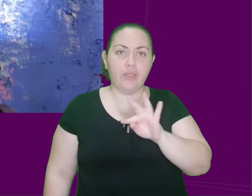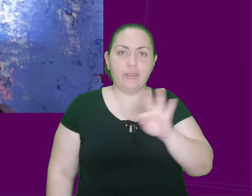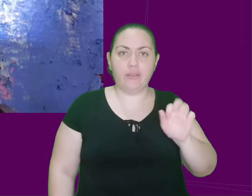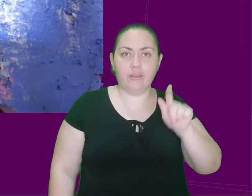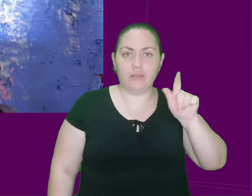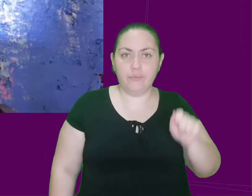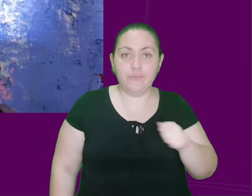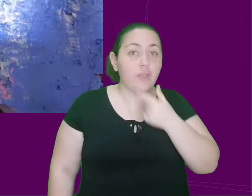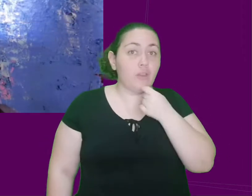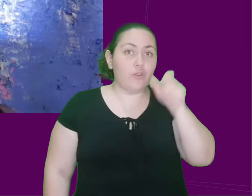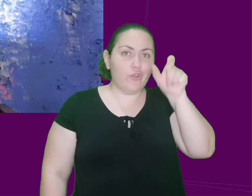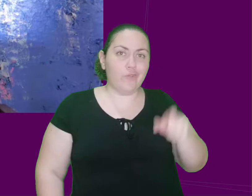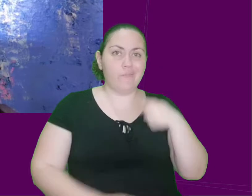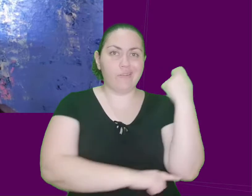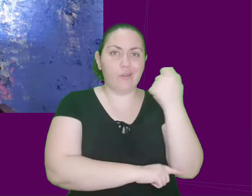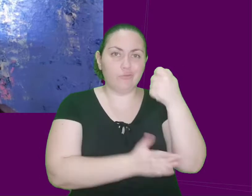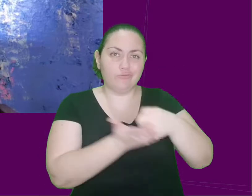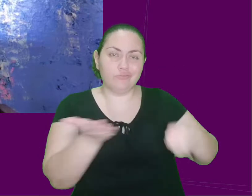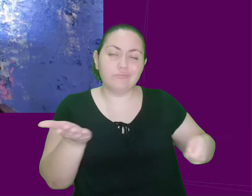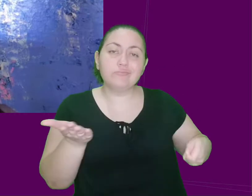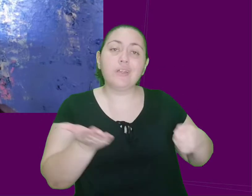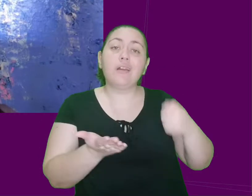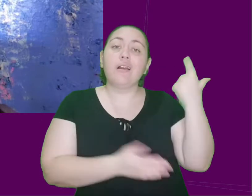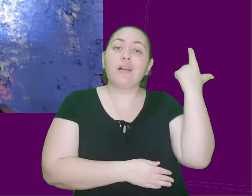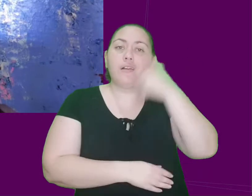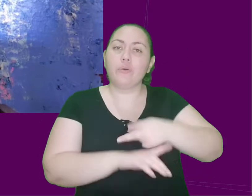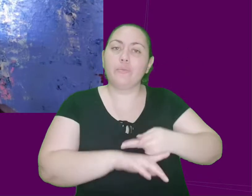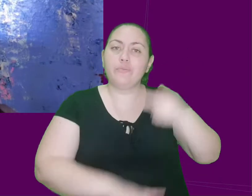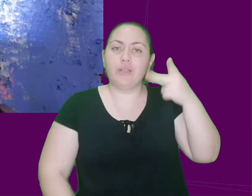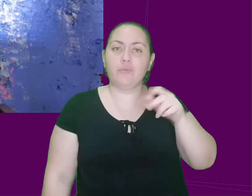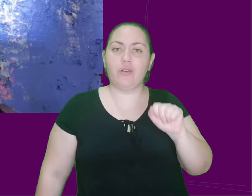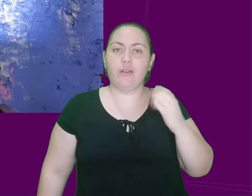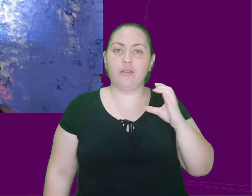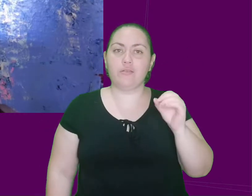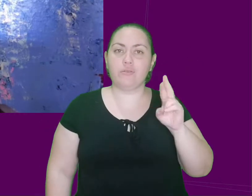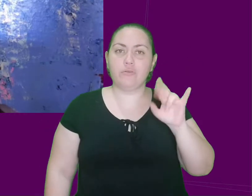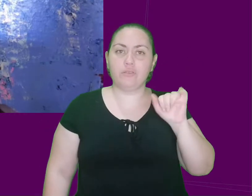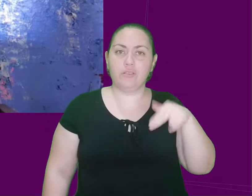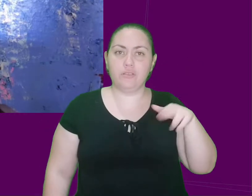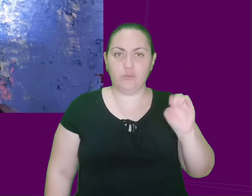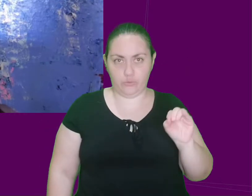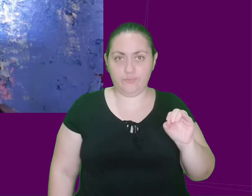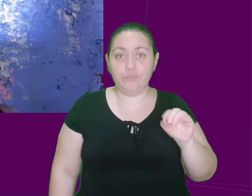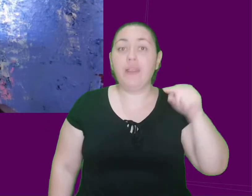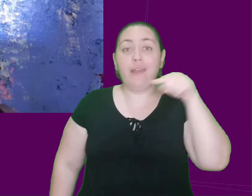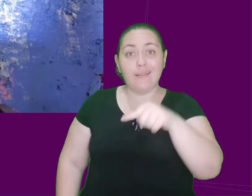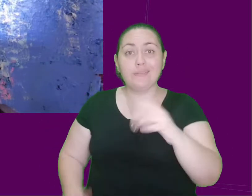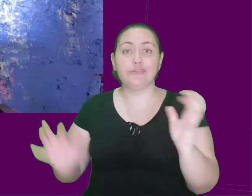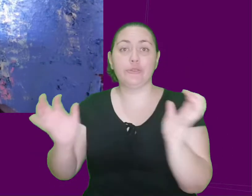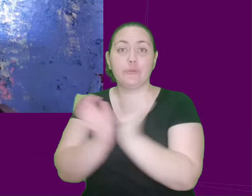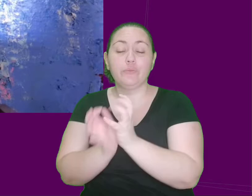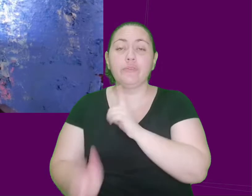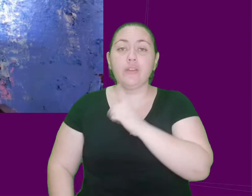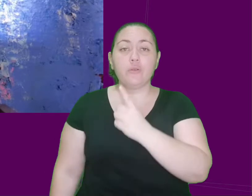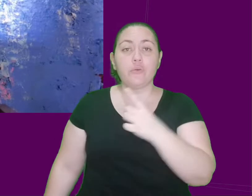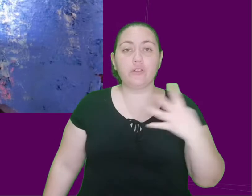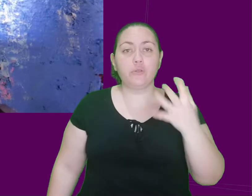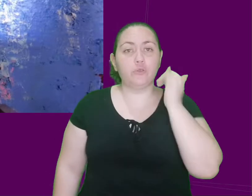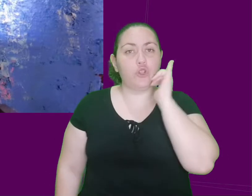Bétega. O escritor gaúcho conquistou com a obra o Prêmio Açorianos, e a coletânea é composta por 14